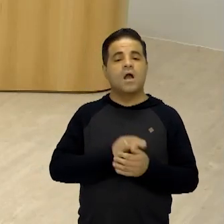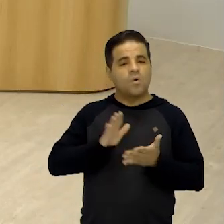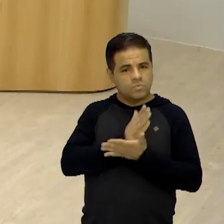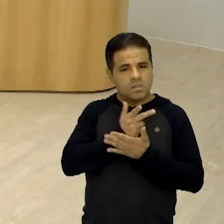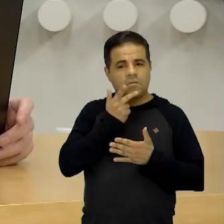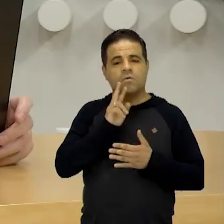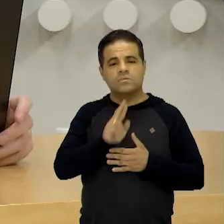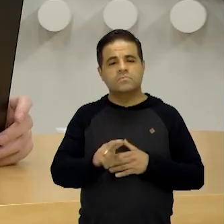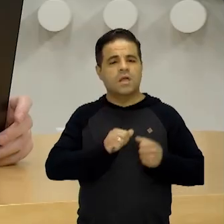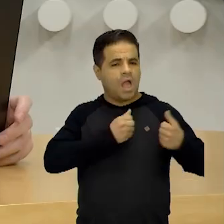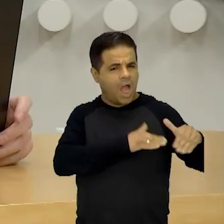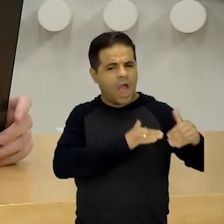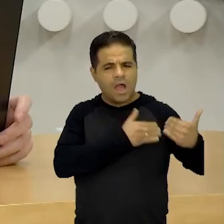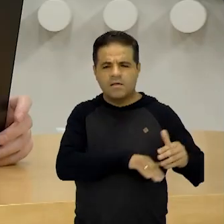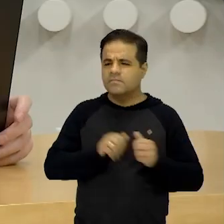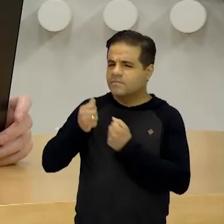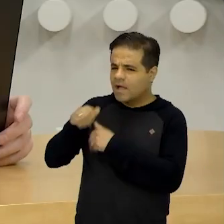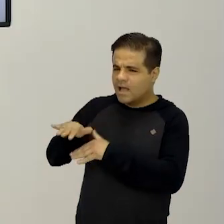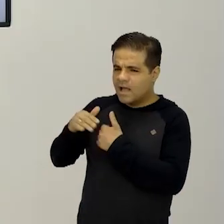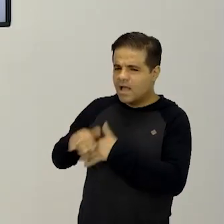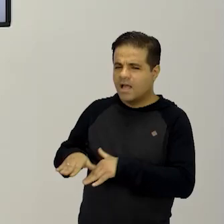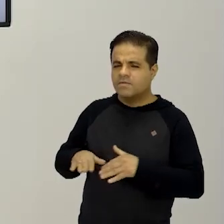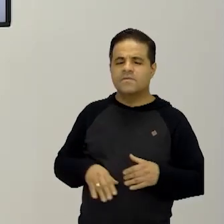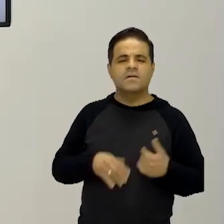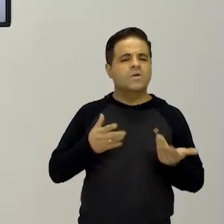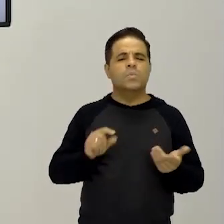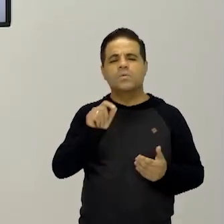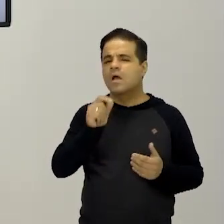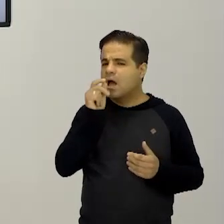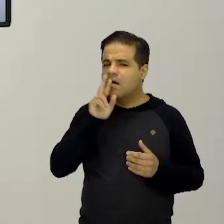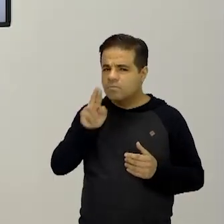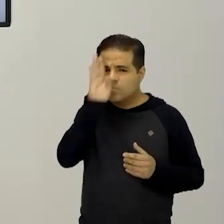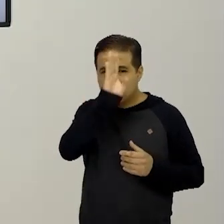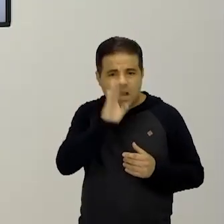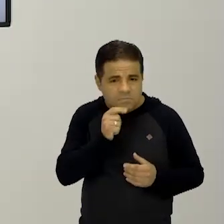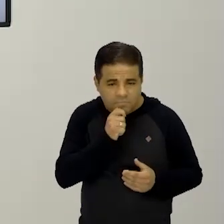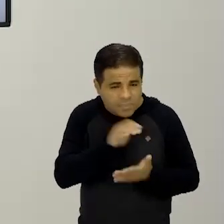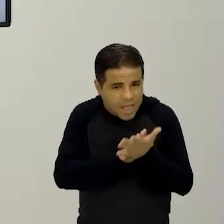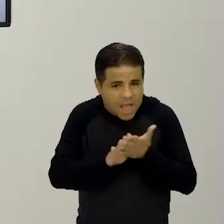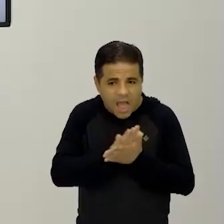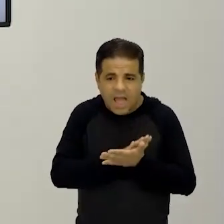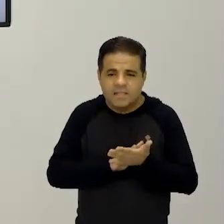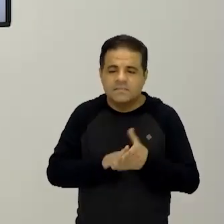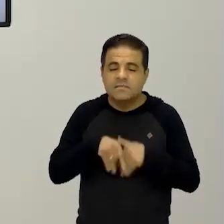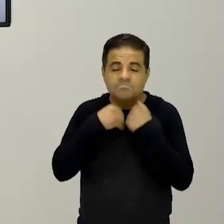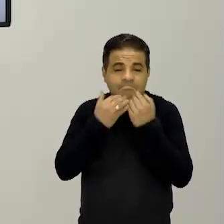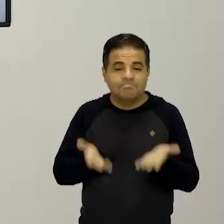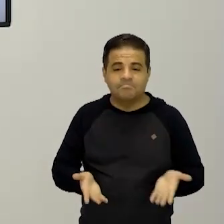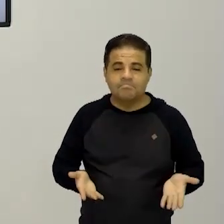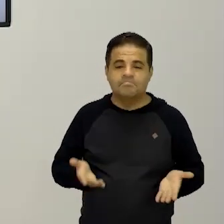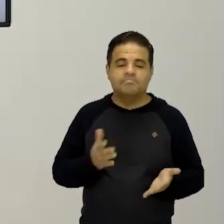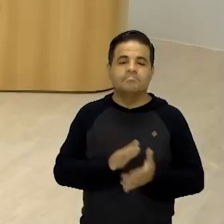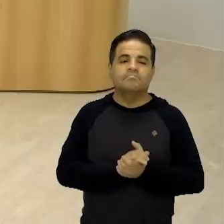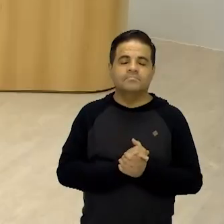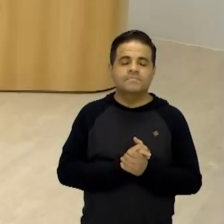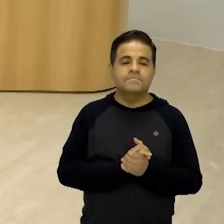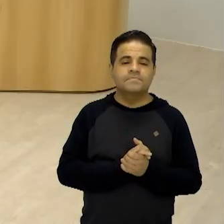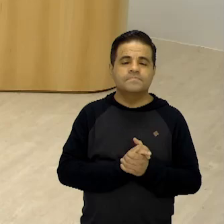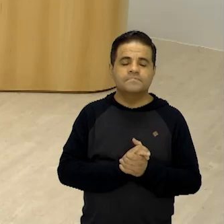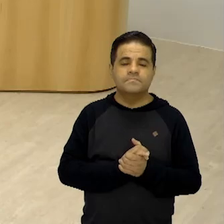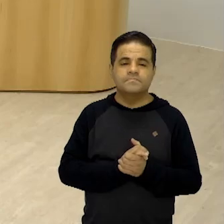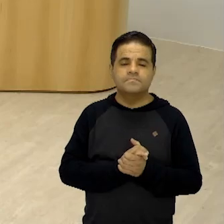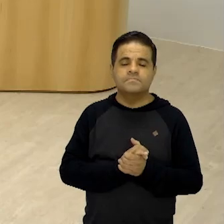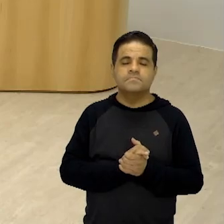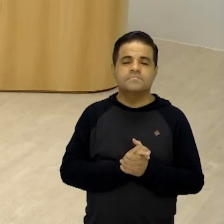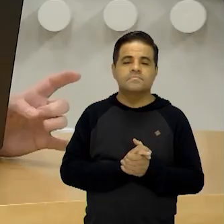Brazil? Nobody The talked Brazilian about the Brazilian beaches? beaches. No. Oh, gosh. Ok. Então, of course, Brazil, Hawaiian Raquel. beaches, Australian beaches